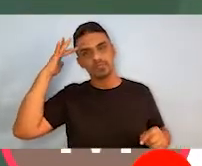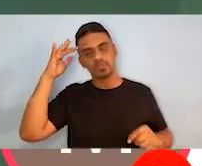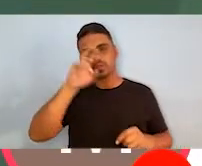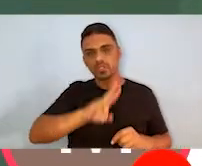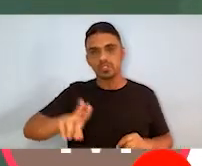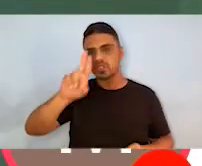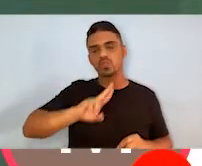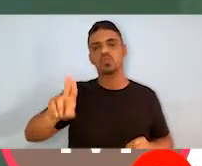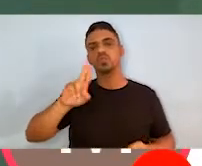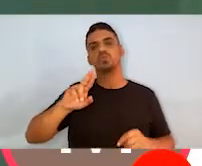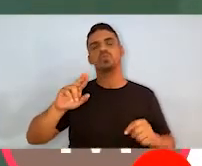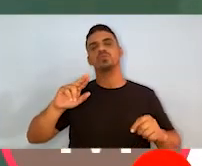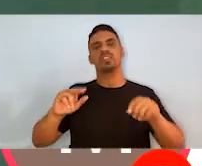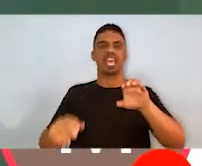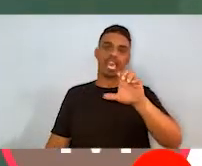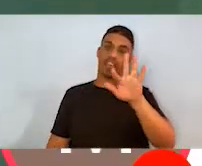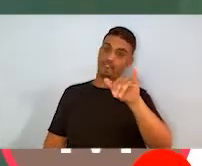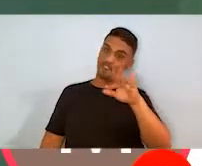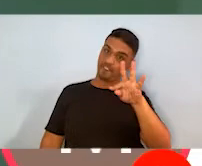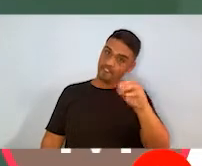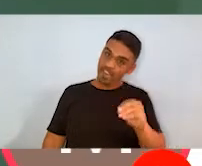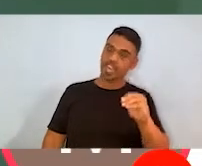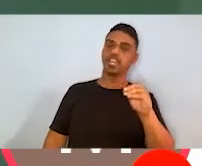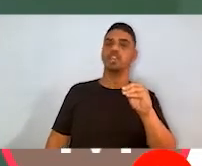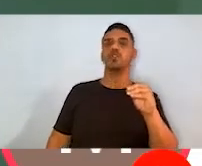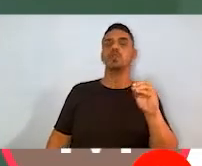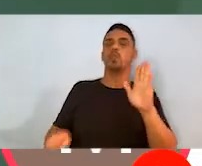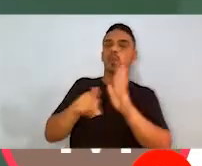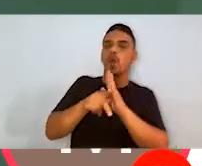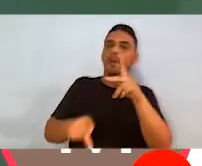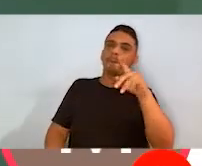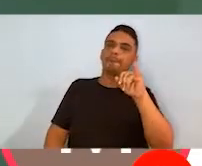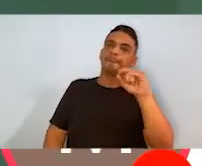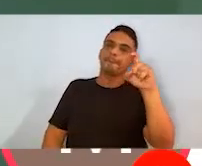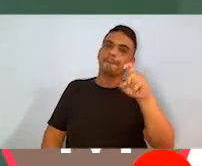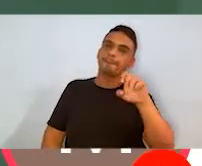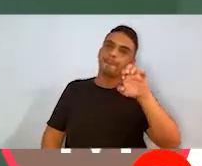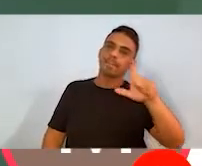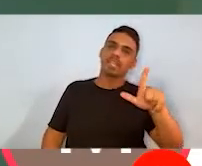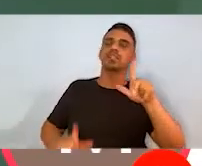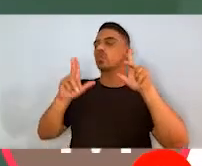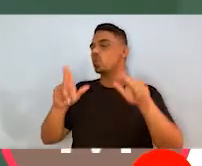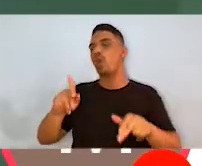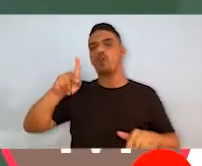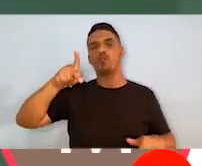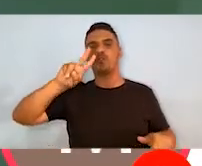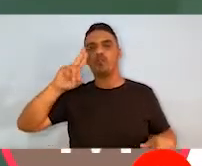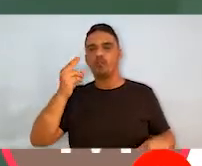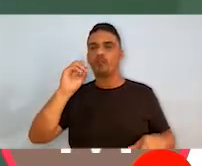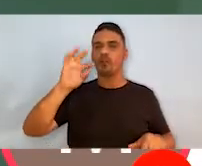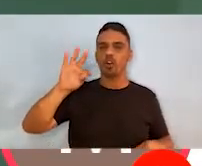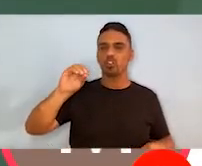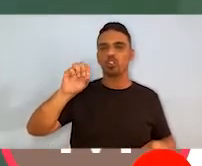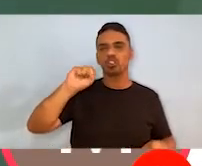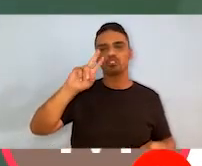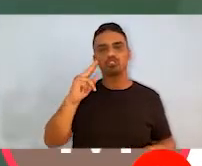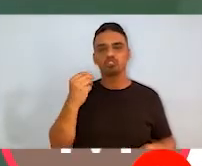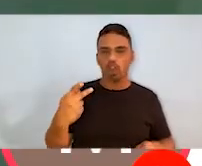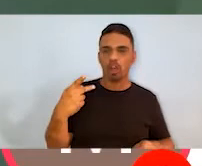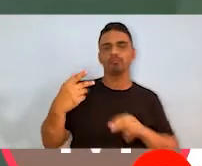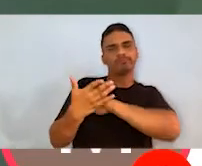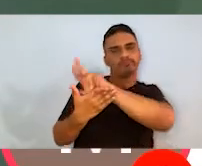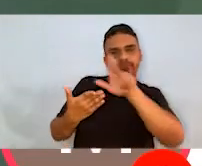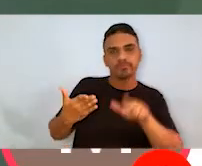que usam os efeitos de pixel art com algumas outras coisas, tipo o programa do Photoshop, essas questões. Eu acho que é